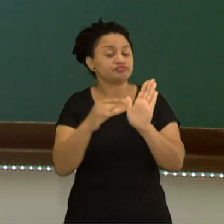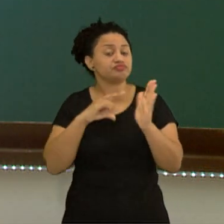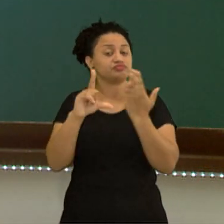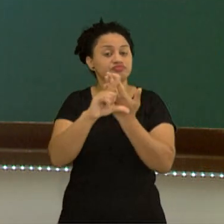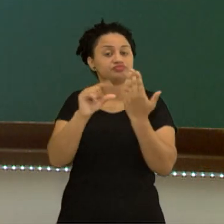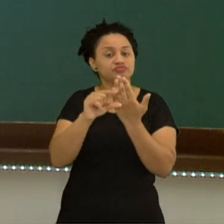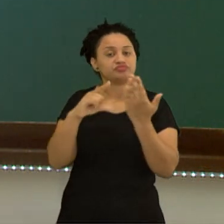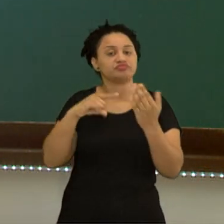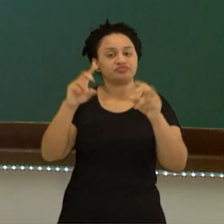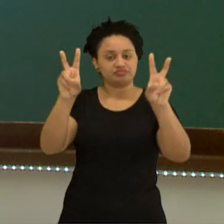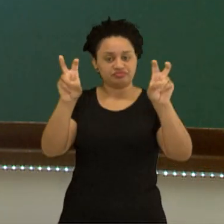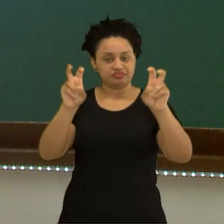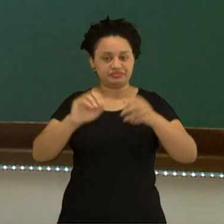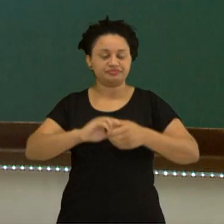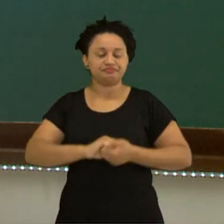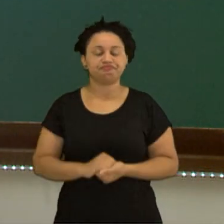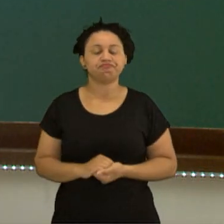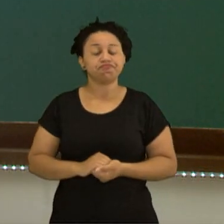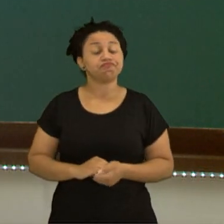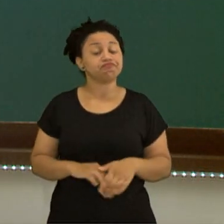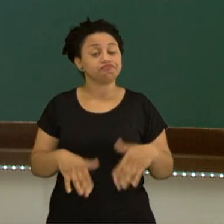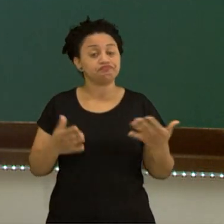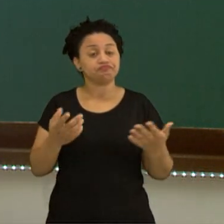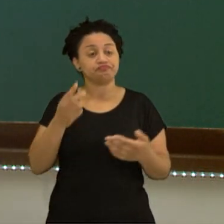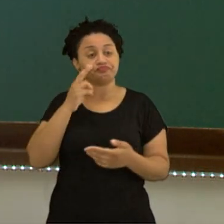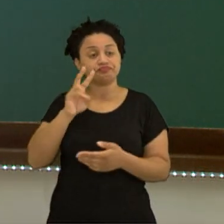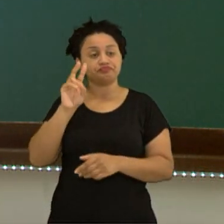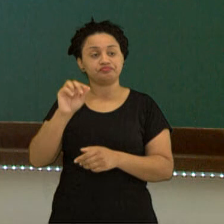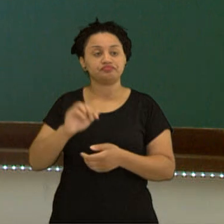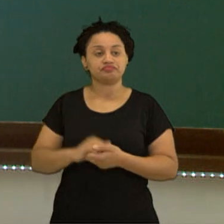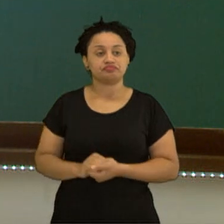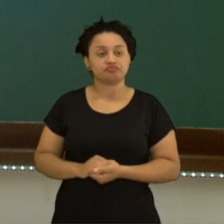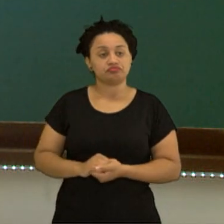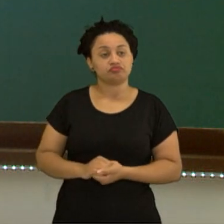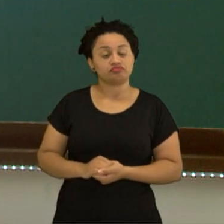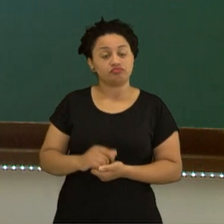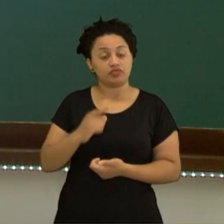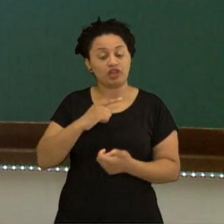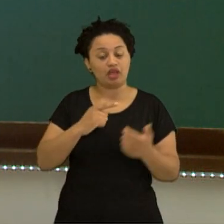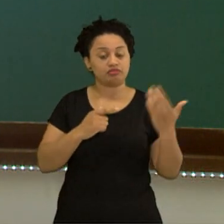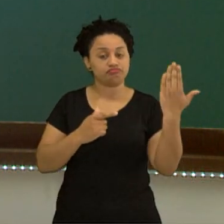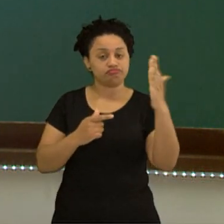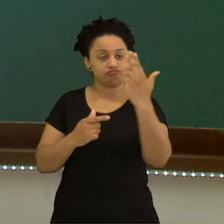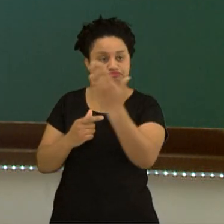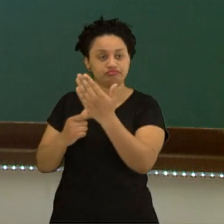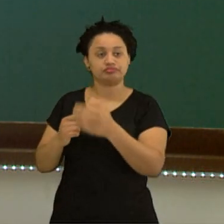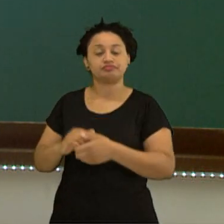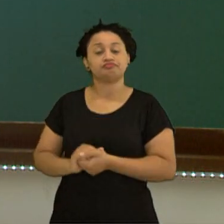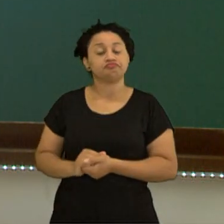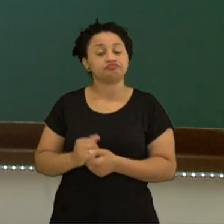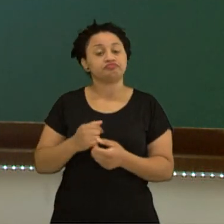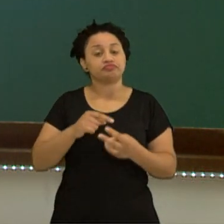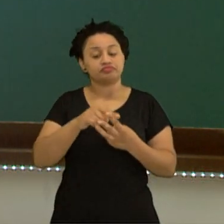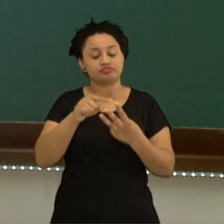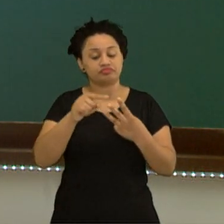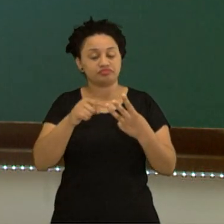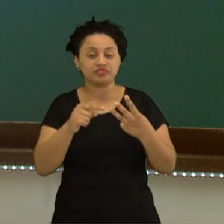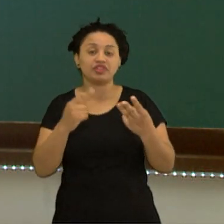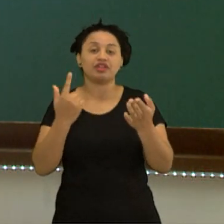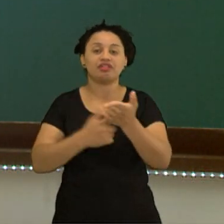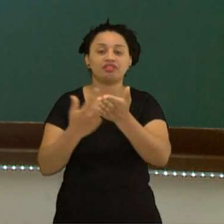à temática. Vejamos então. Através de muitos espelhos, 3 edições comemoram